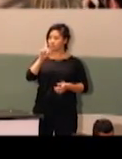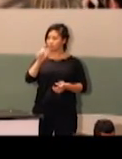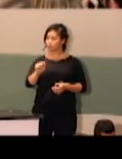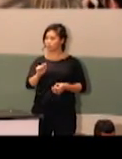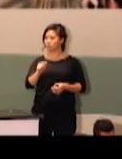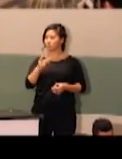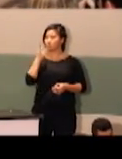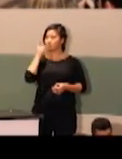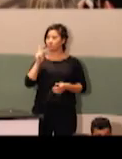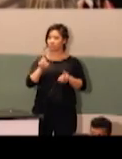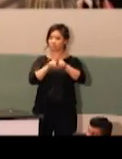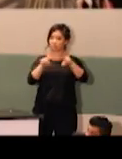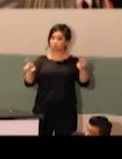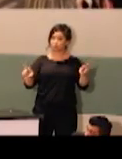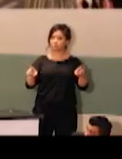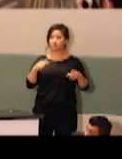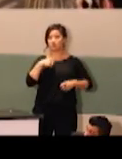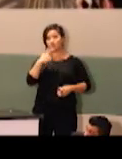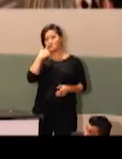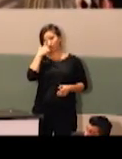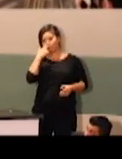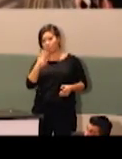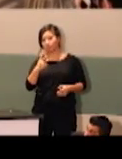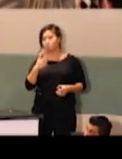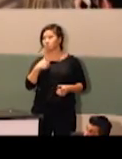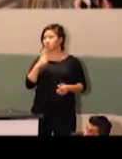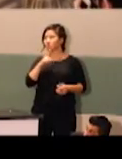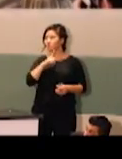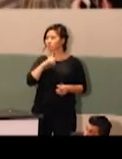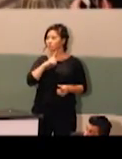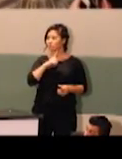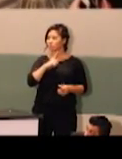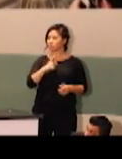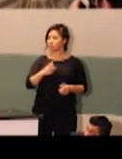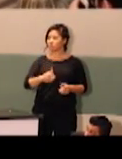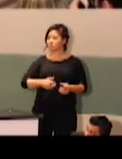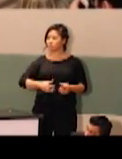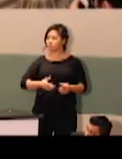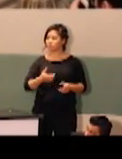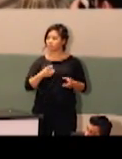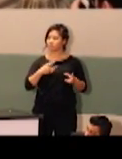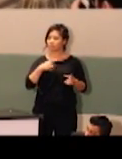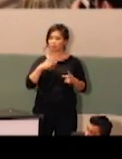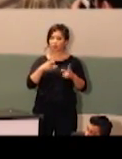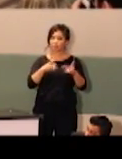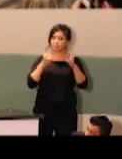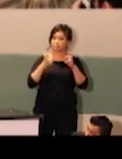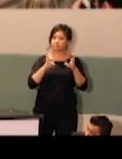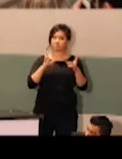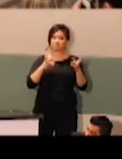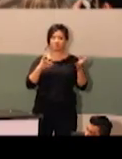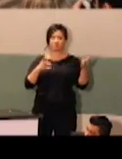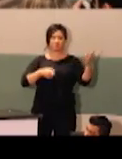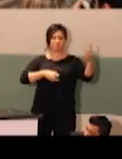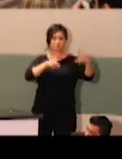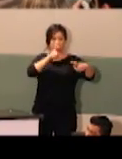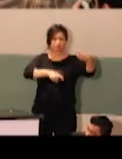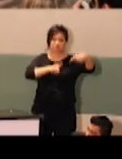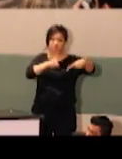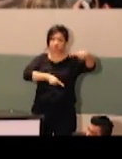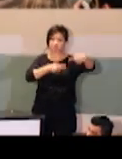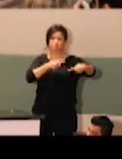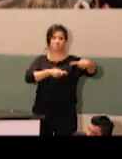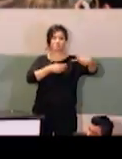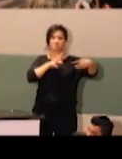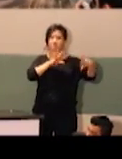democracia. Eu acho que essas respostas, pequenas coisas... Não sei qual é o apelo, mas está atendido. Mas eu gostaria de fazer um apelo a vocês, em nome desta casa, que